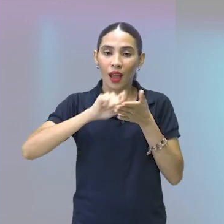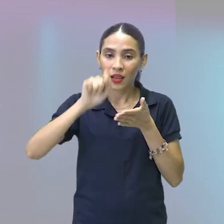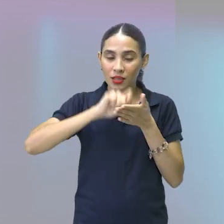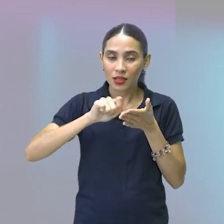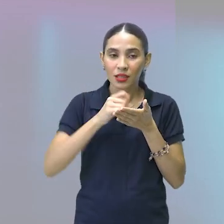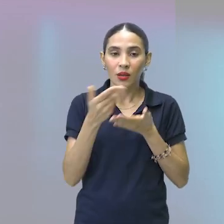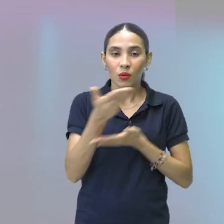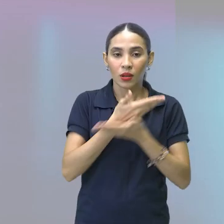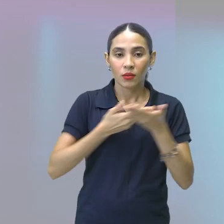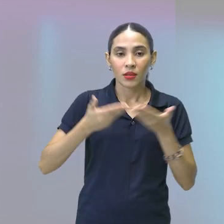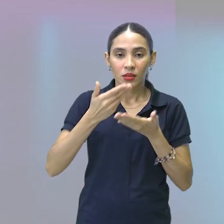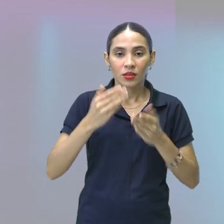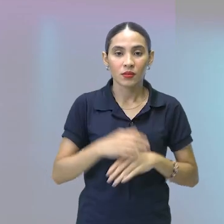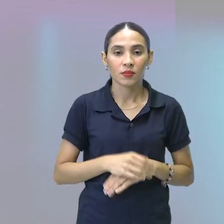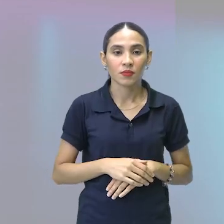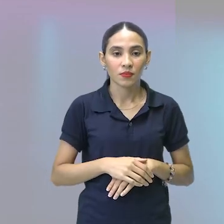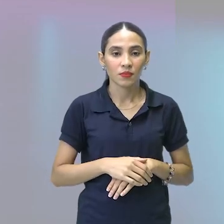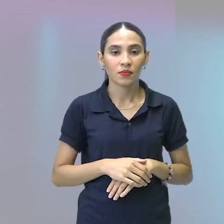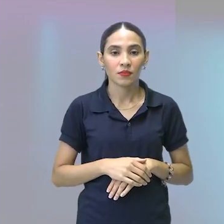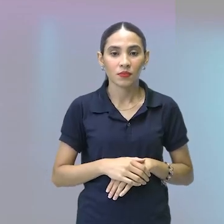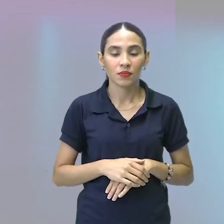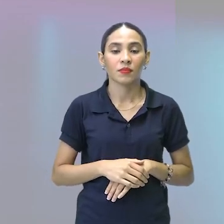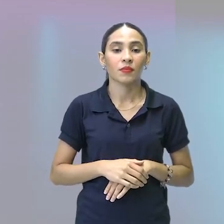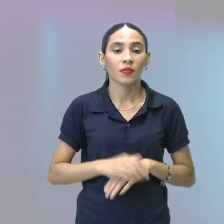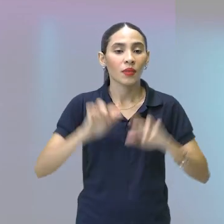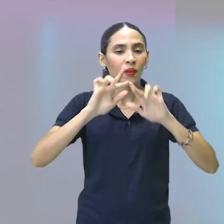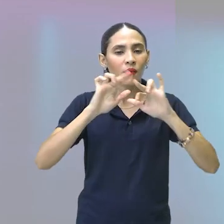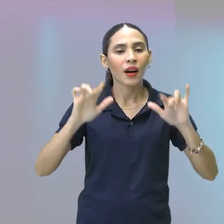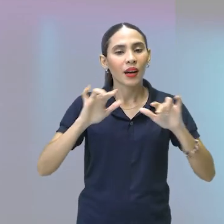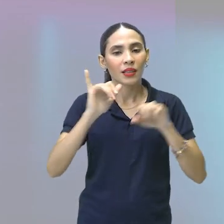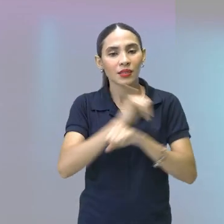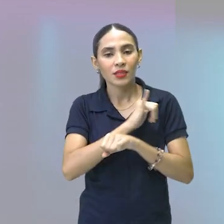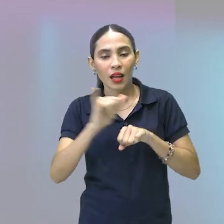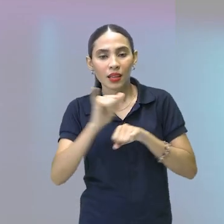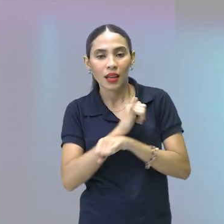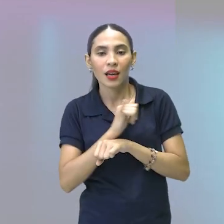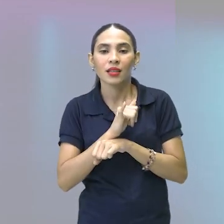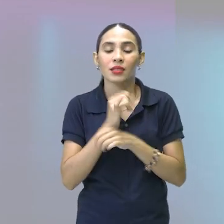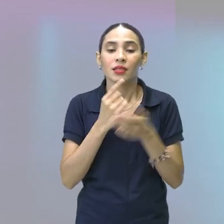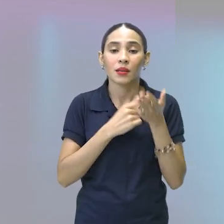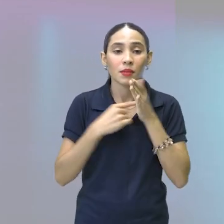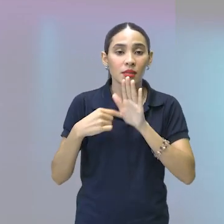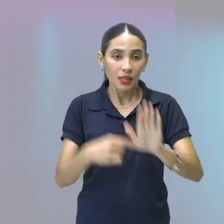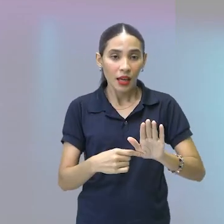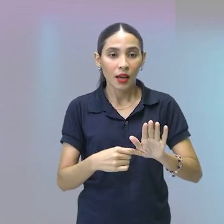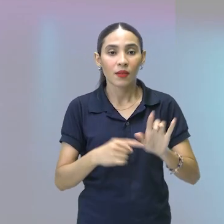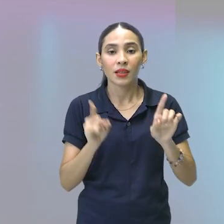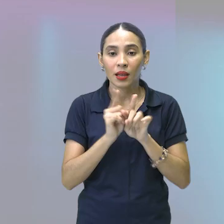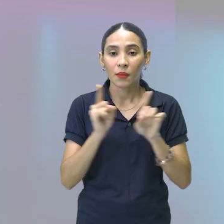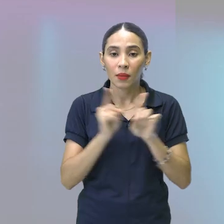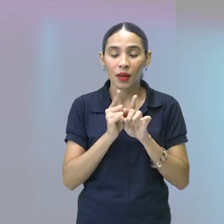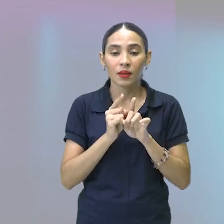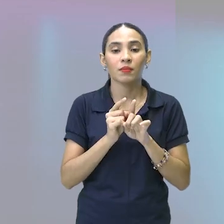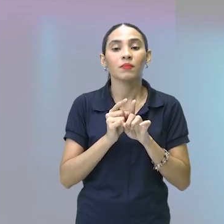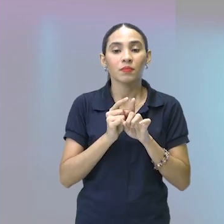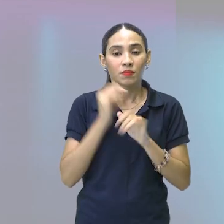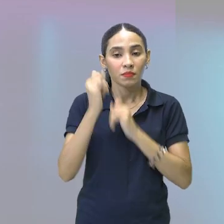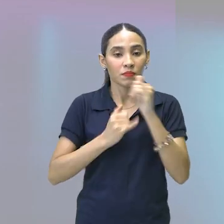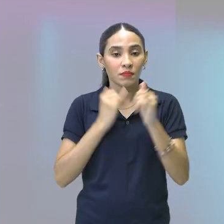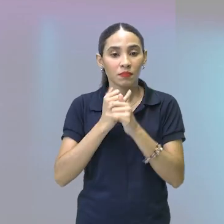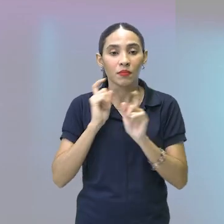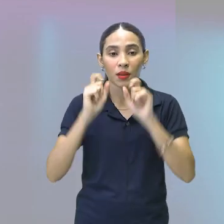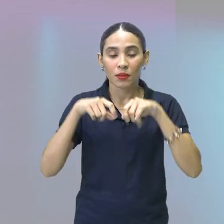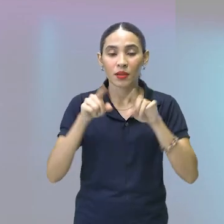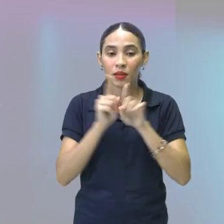de escrita colaborativa. Várias ferramentas que foram apresentadas e plataformas